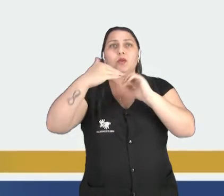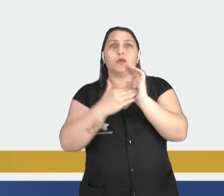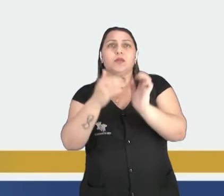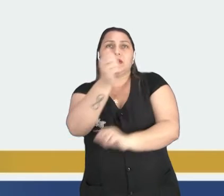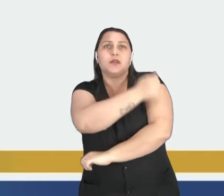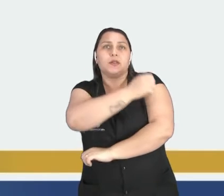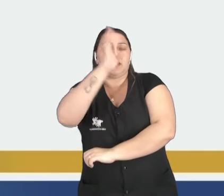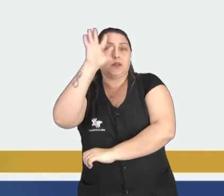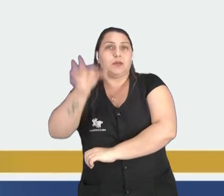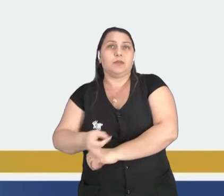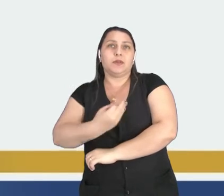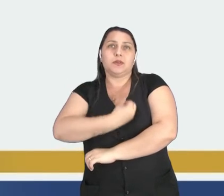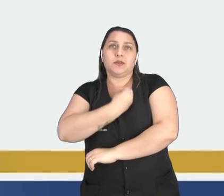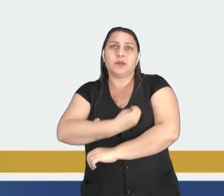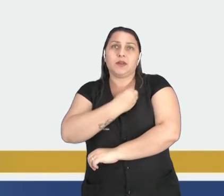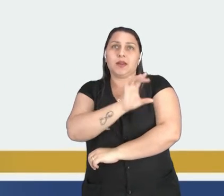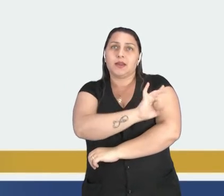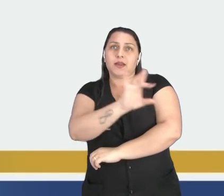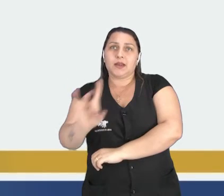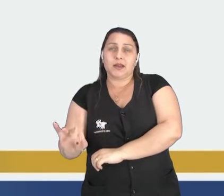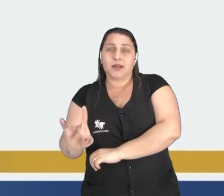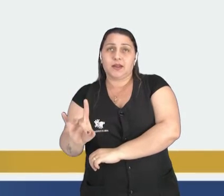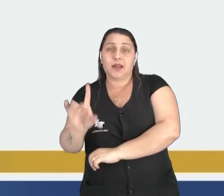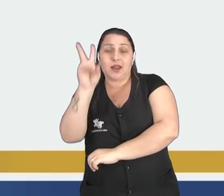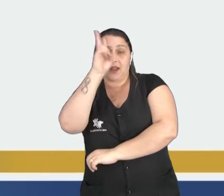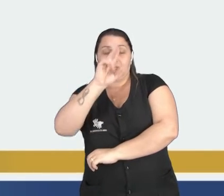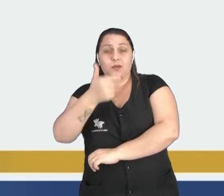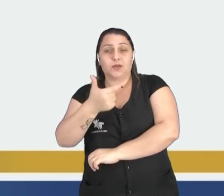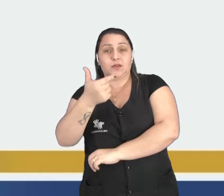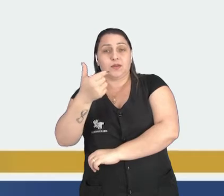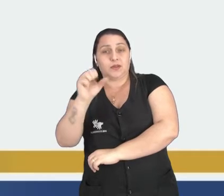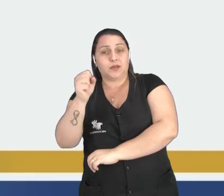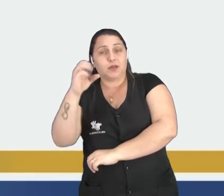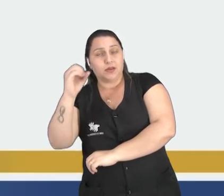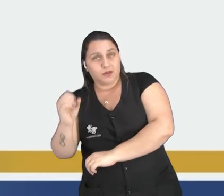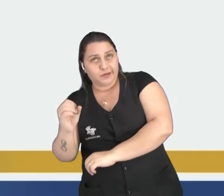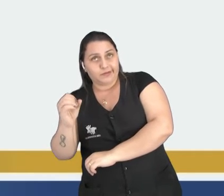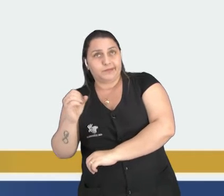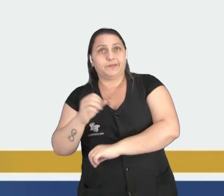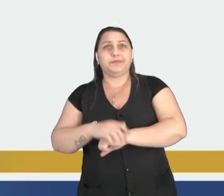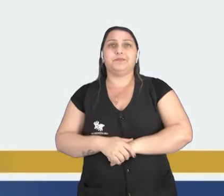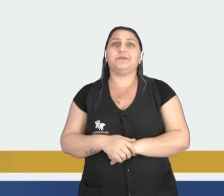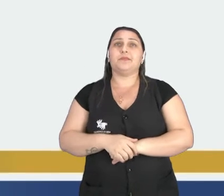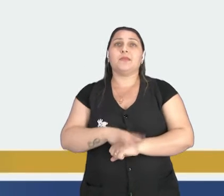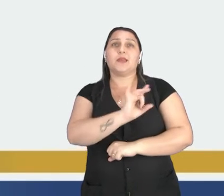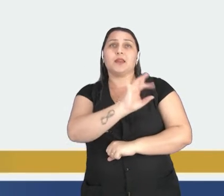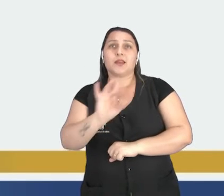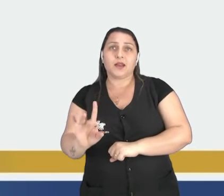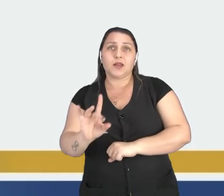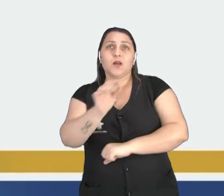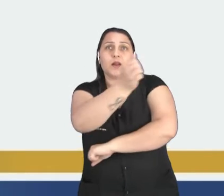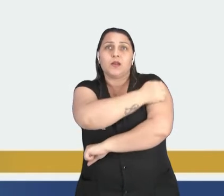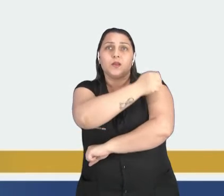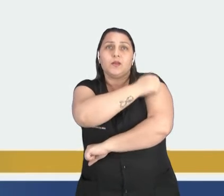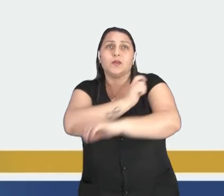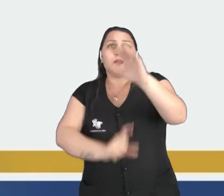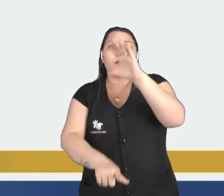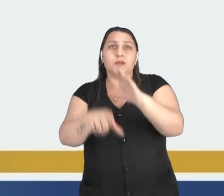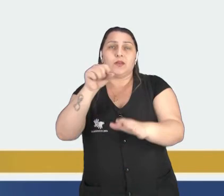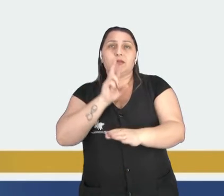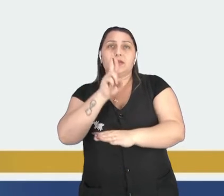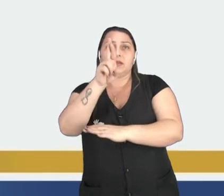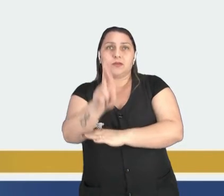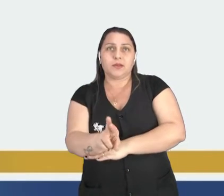os alunos decidiram participar, lembrando que nós temos 280 alunos. A cada vez um aluno é sorteado e dá a